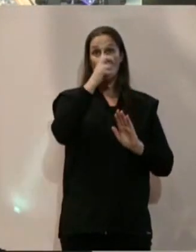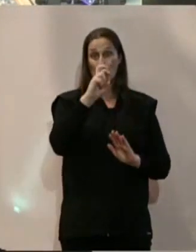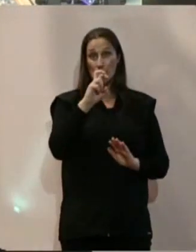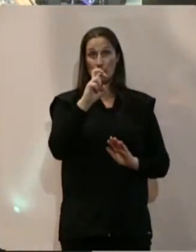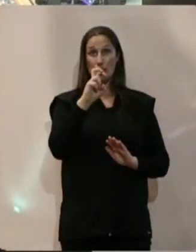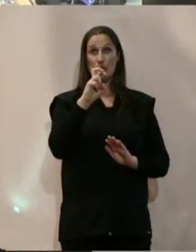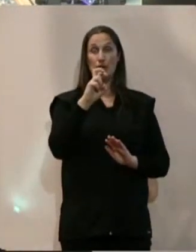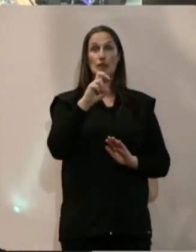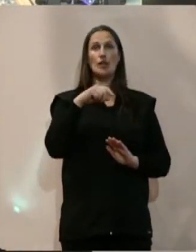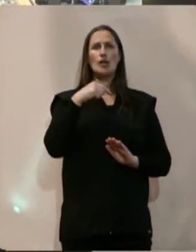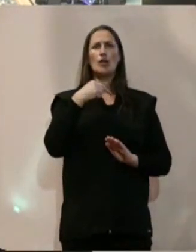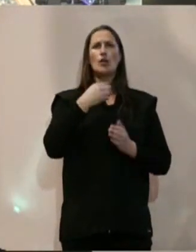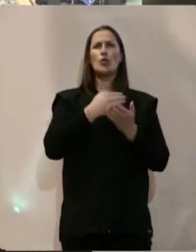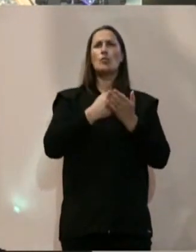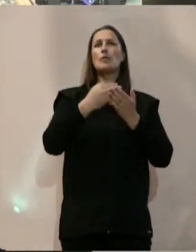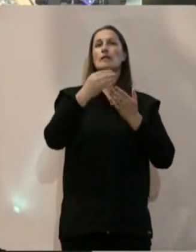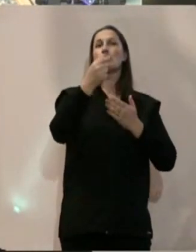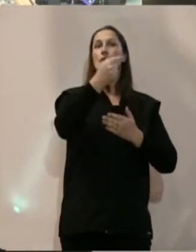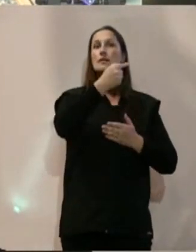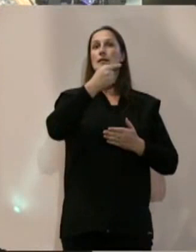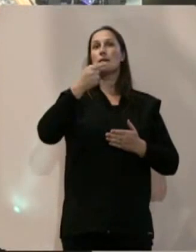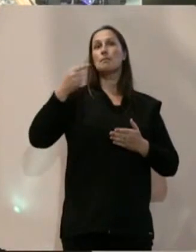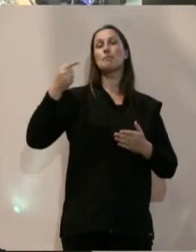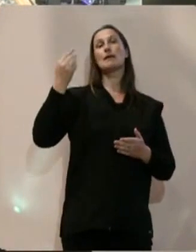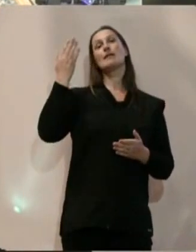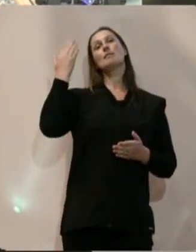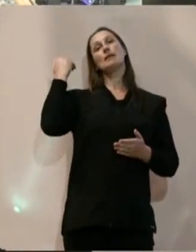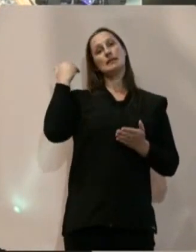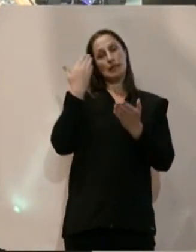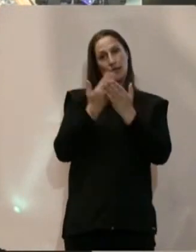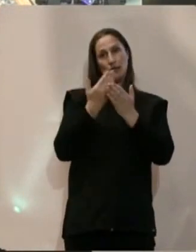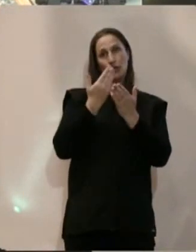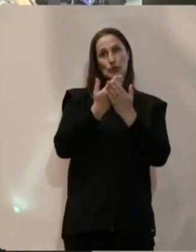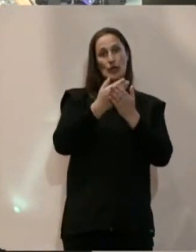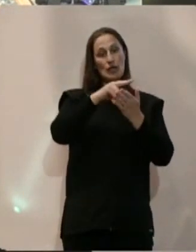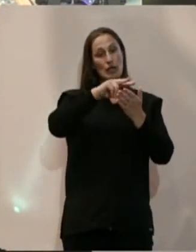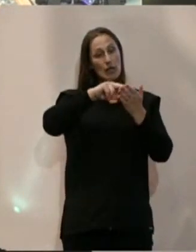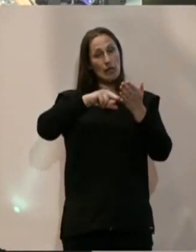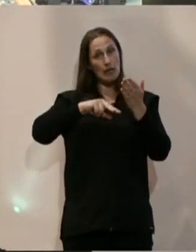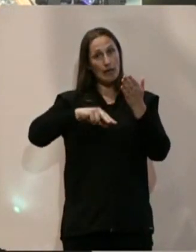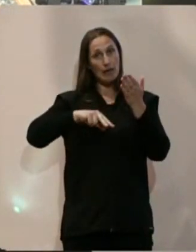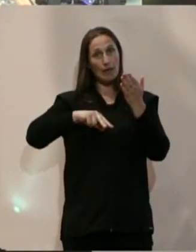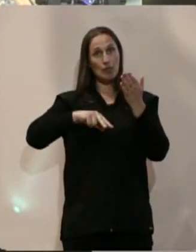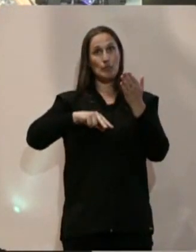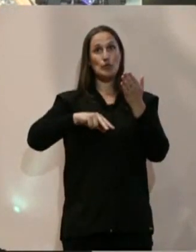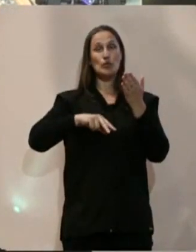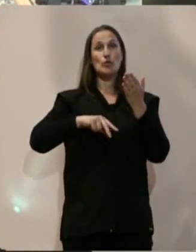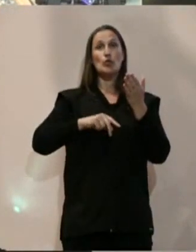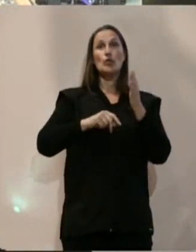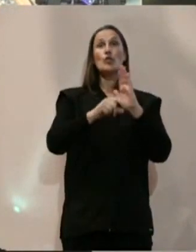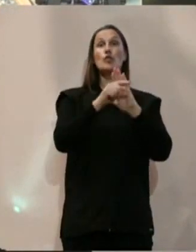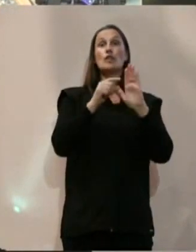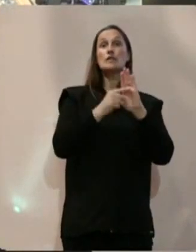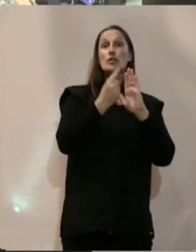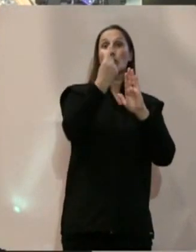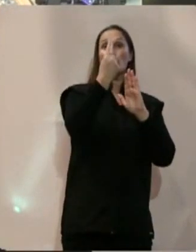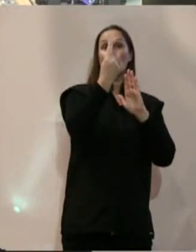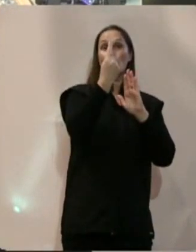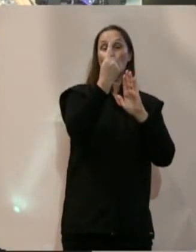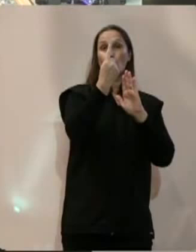a estudar a semana passada, e lemos o texto que vai do versículo 1 até o